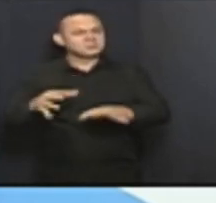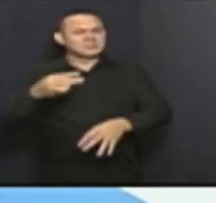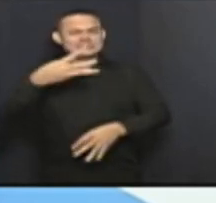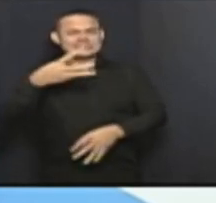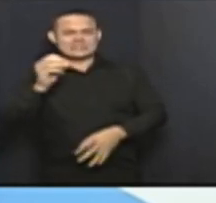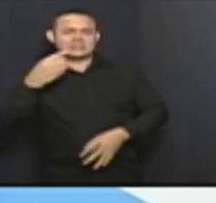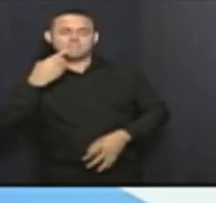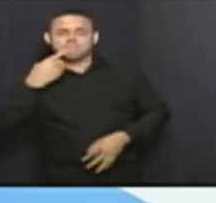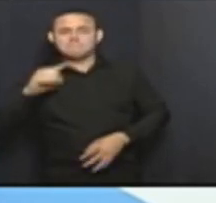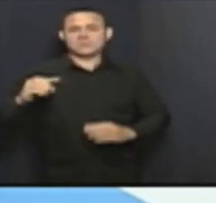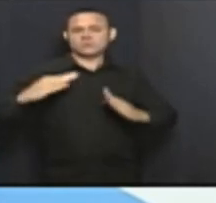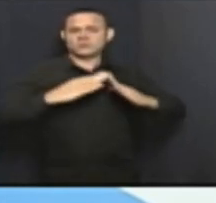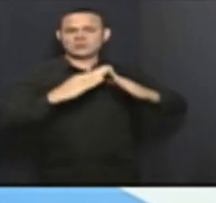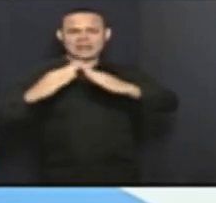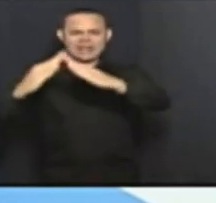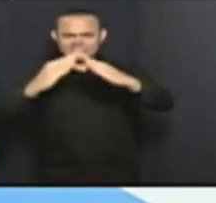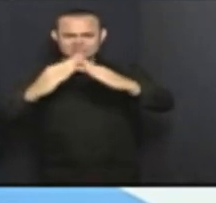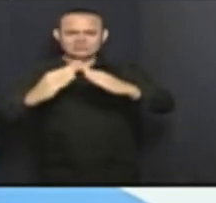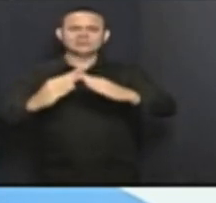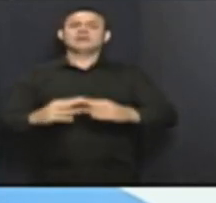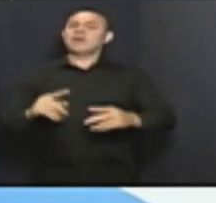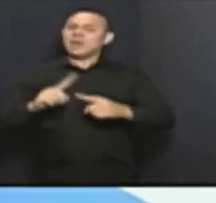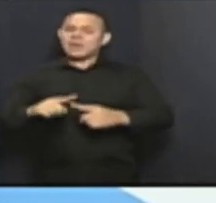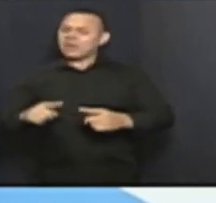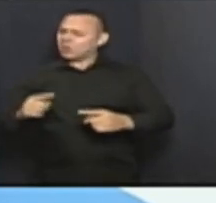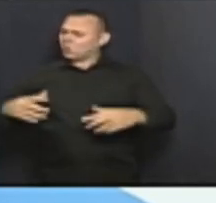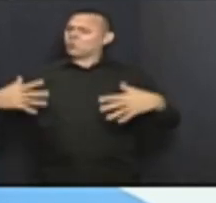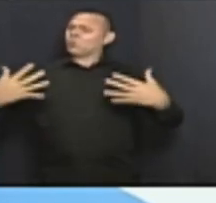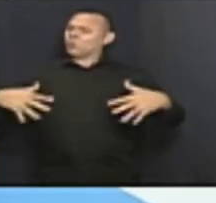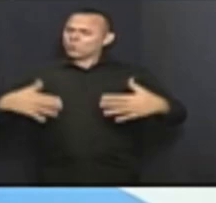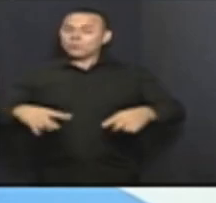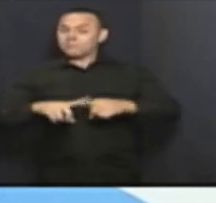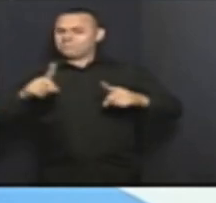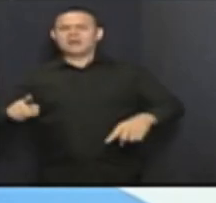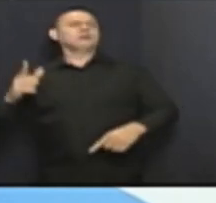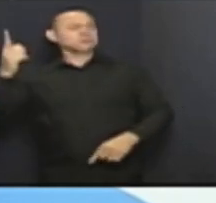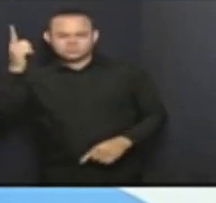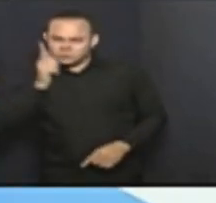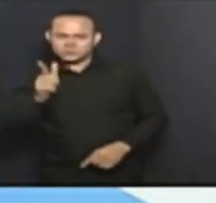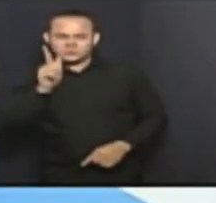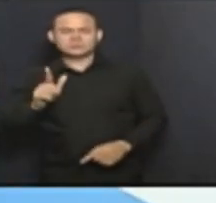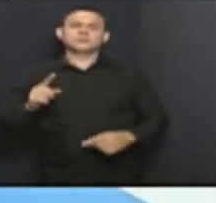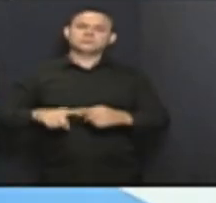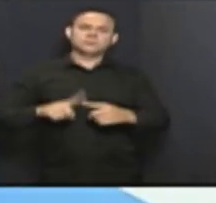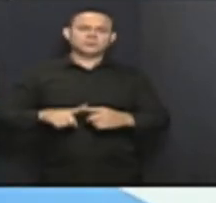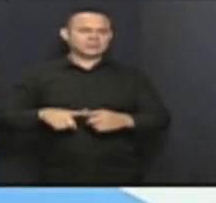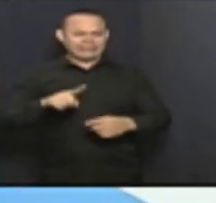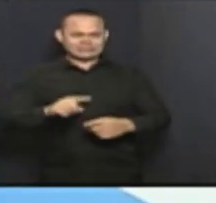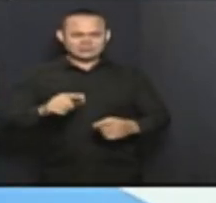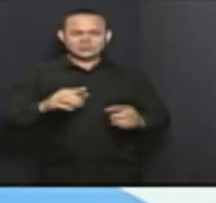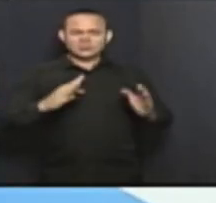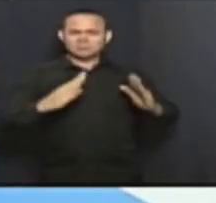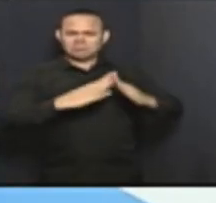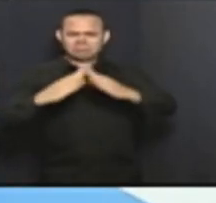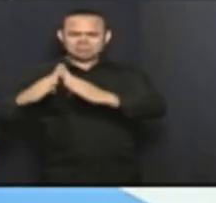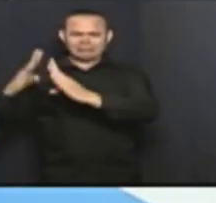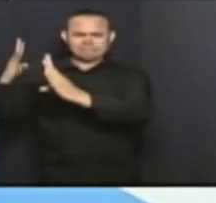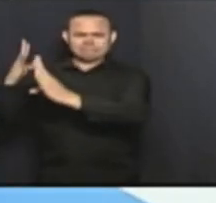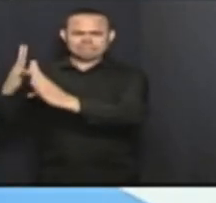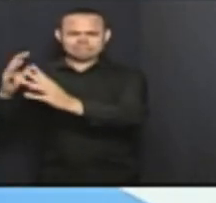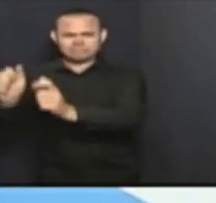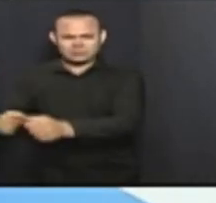é uma meta ousada mas é uma meta possível de ser cumprida ela contudo não 0 ainda o déficit habitacional